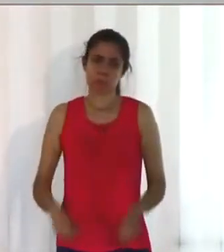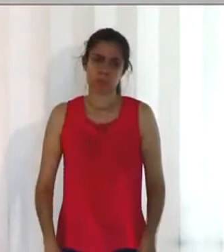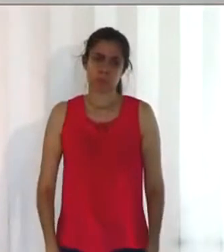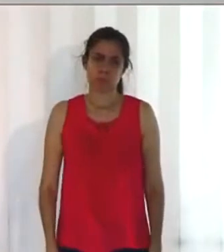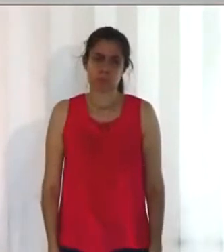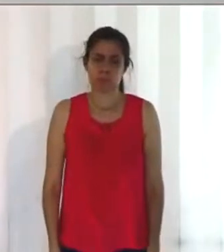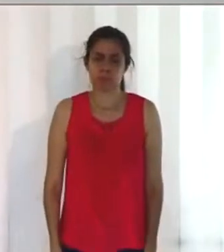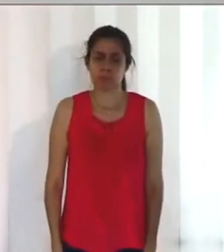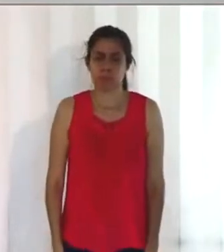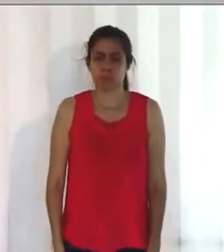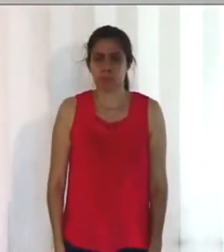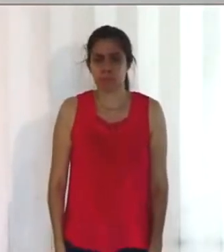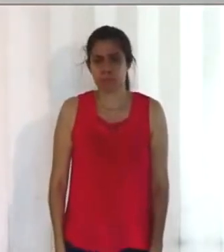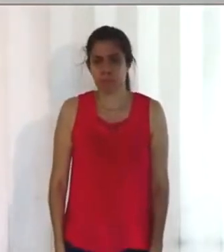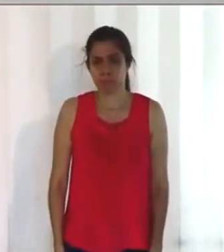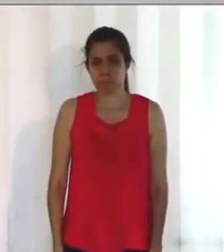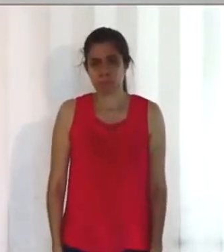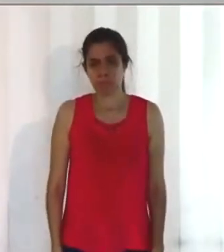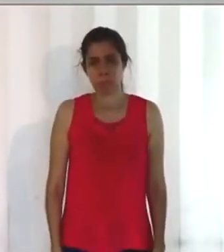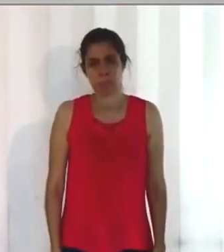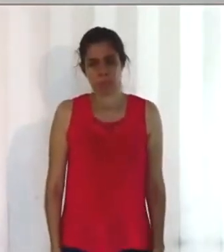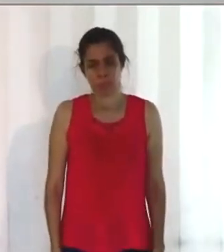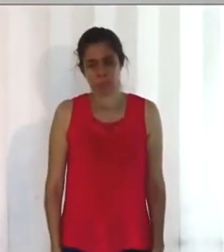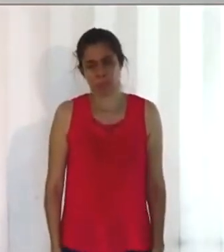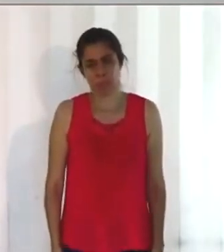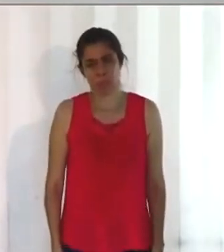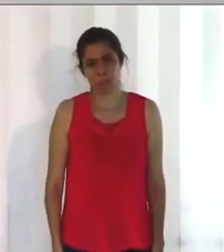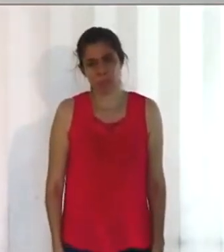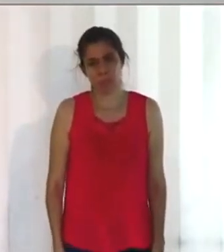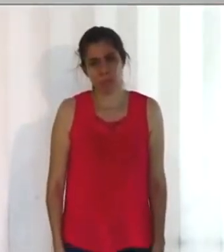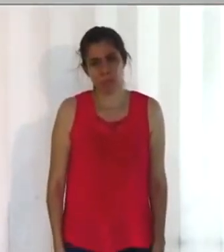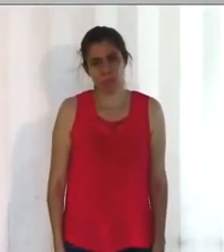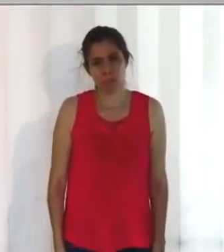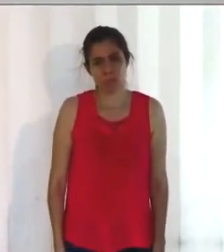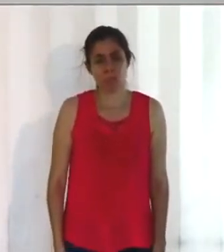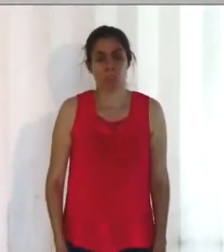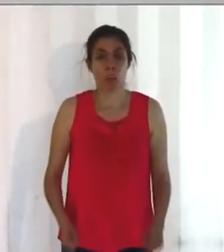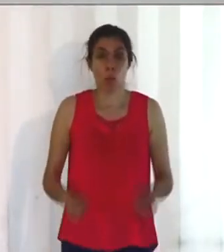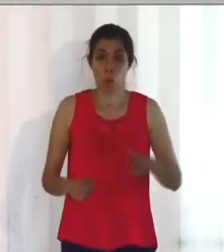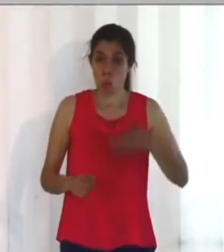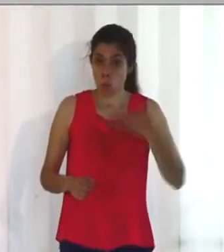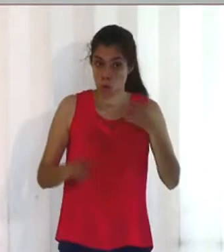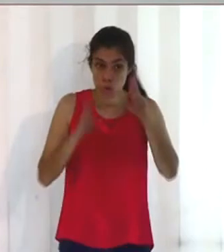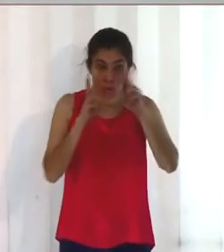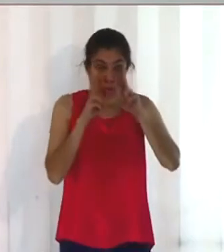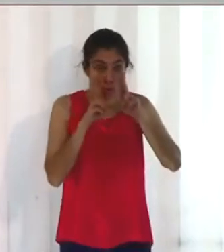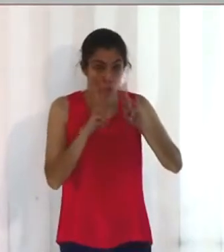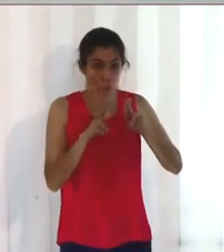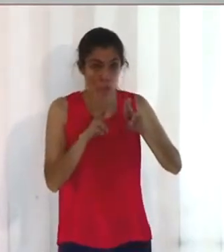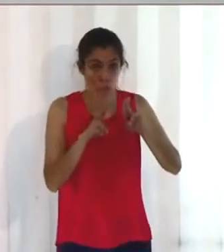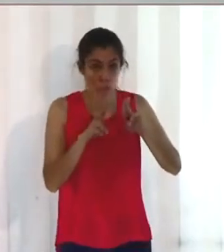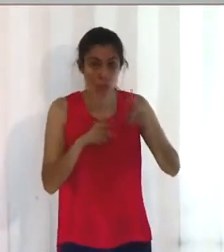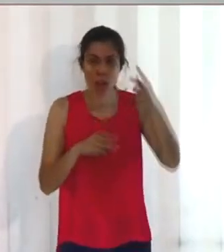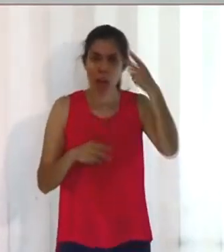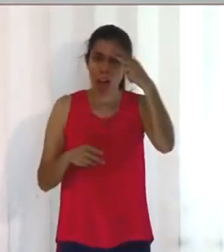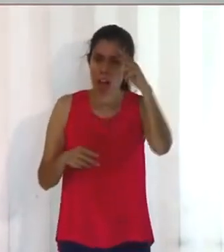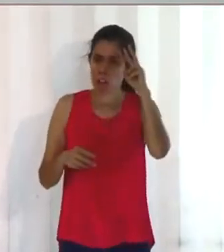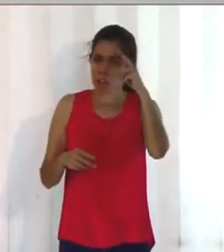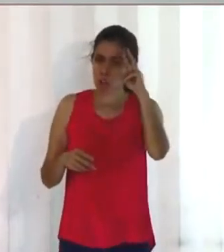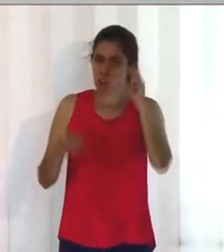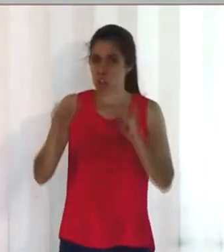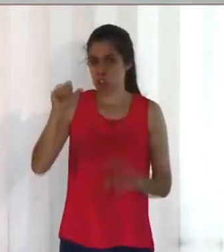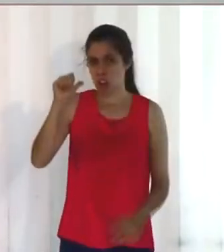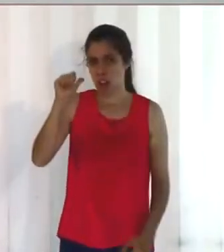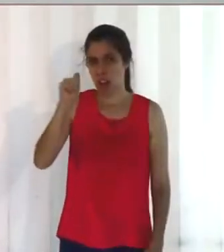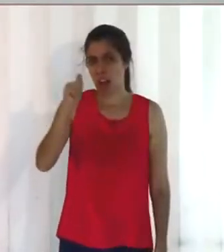podemos ver histórias como estas de Abel, de Enoque e de Noé e não nos